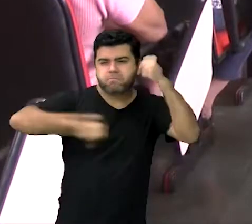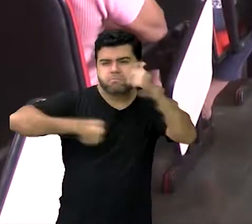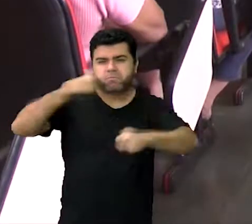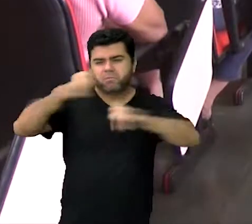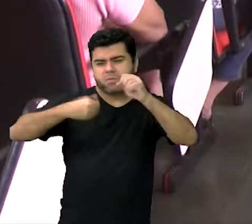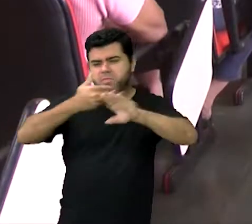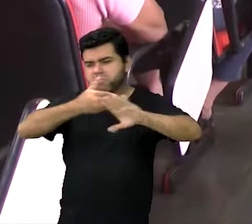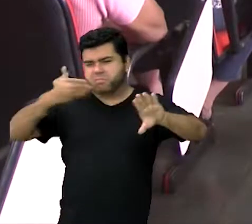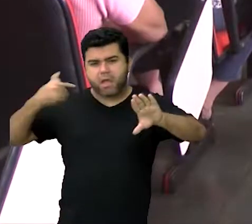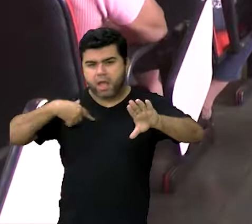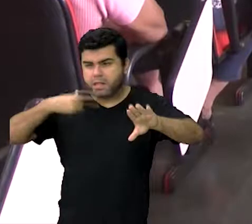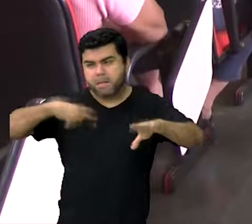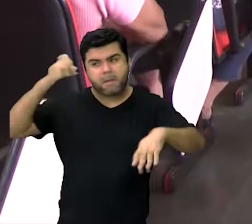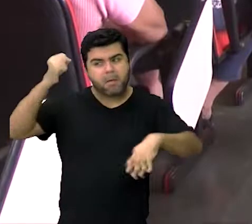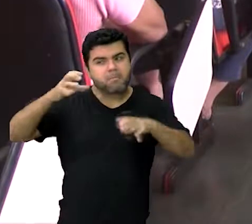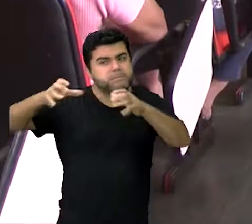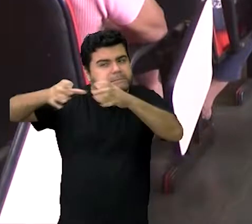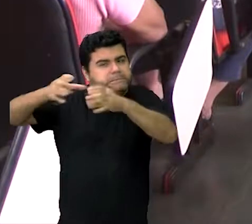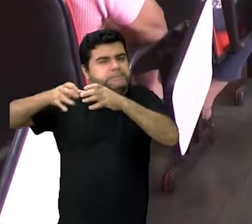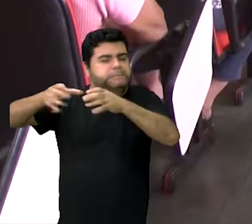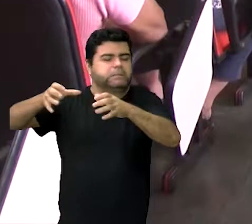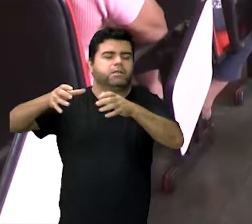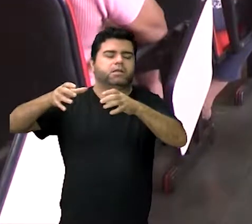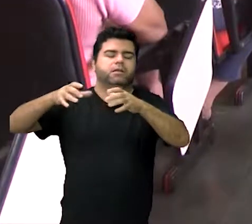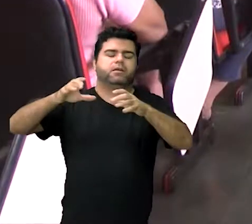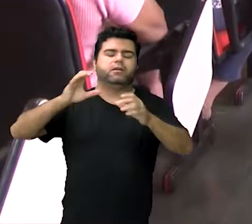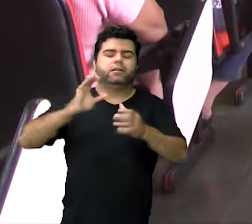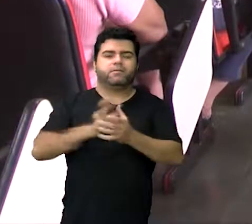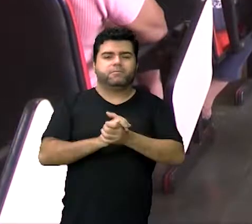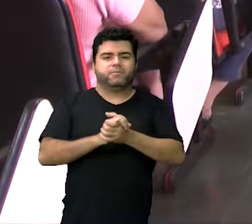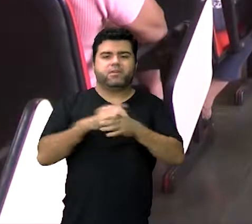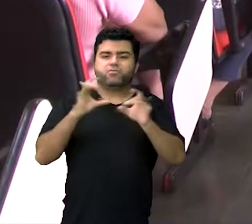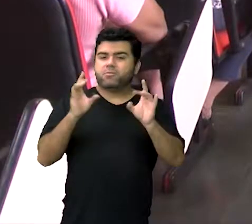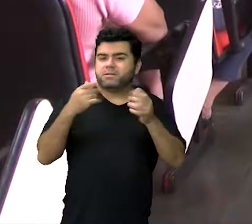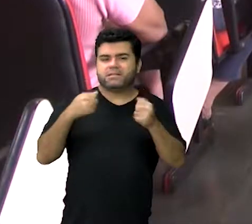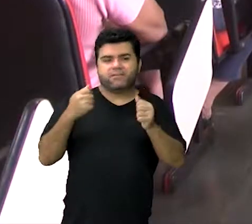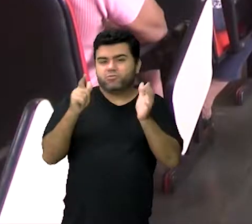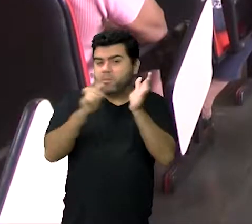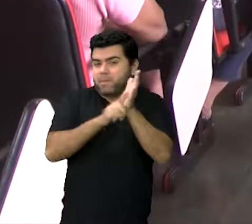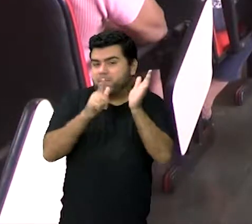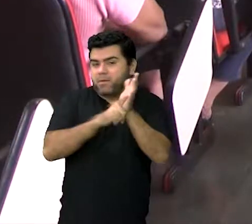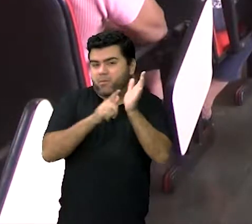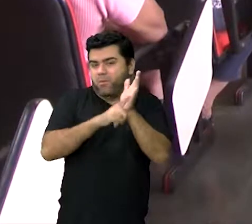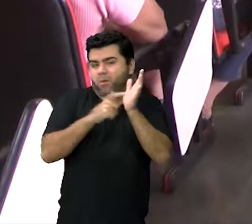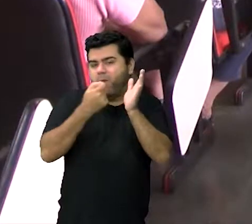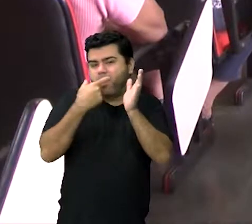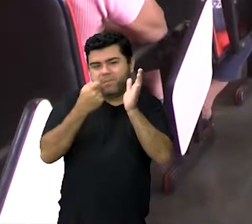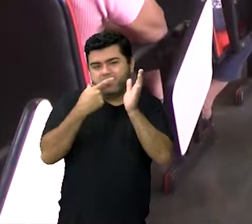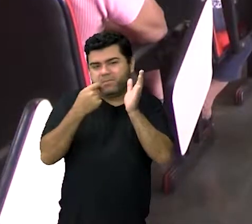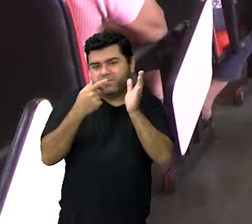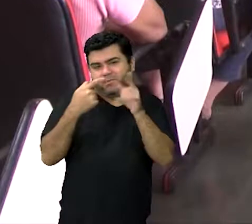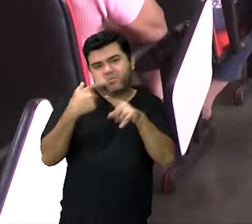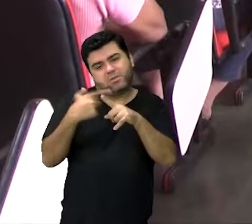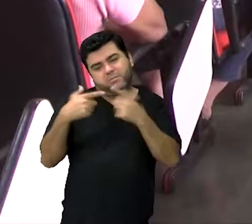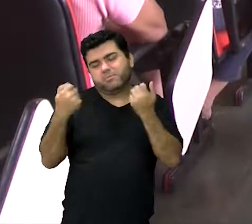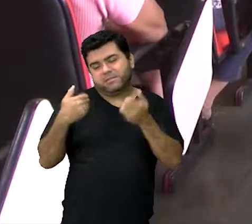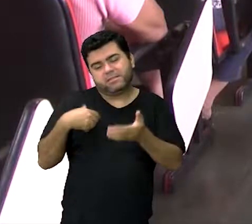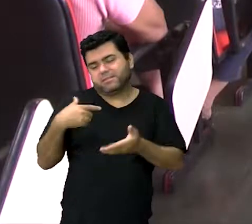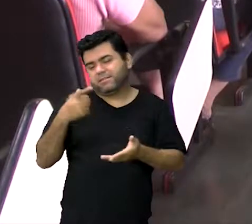distância, porque ele pode te matar e te enforcar, algo do gênero. Eu só precisava, na verdade, de uma receita de antibiótico. Porque até para isso você precisa ir no